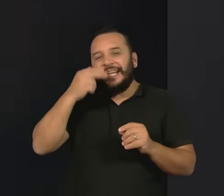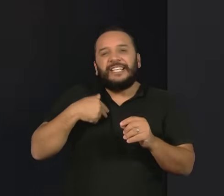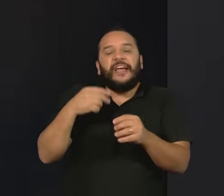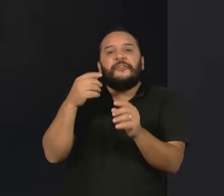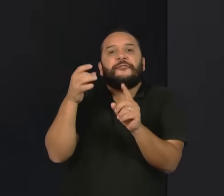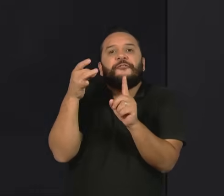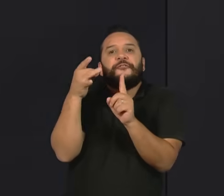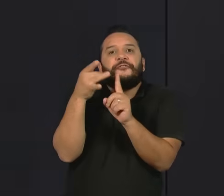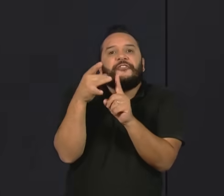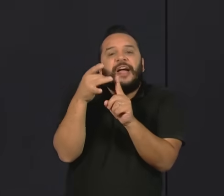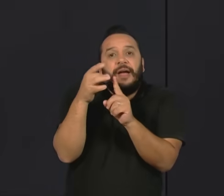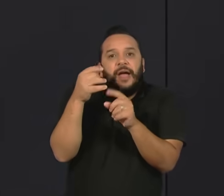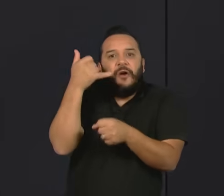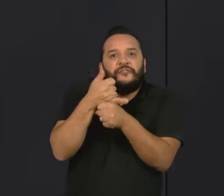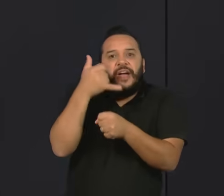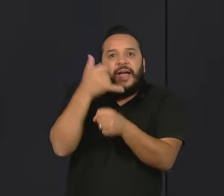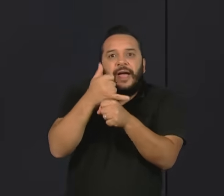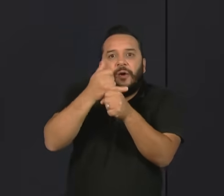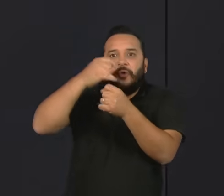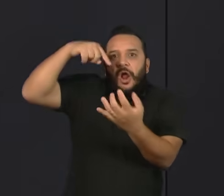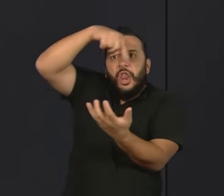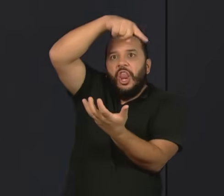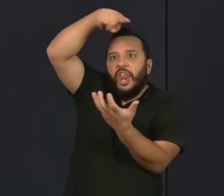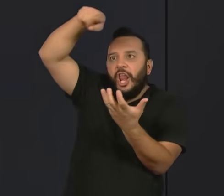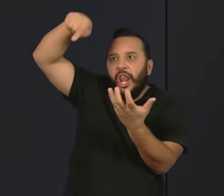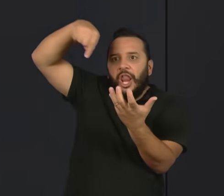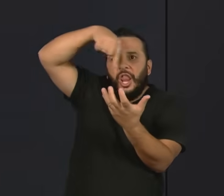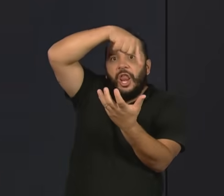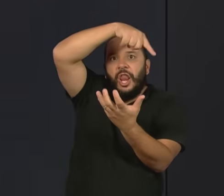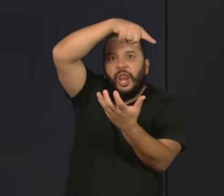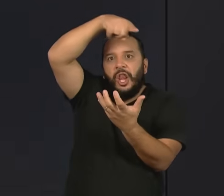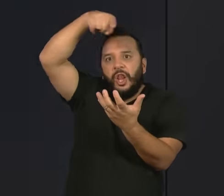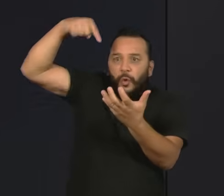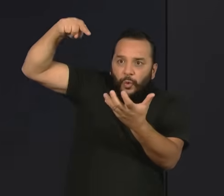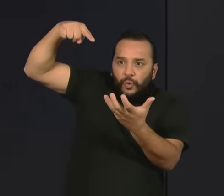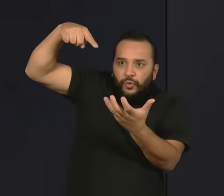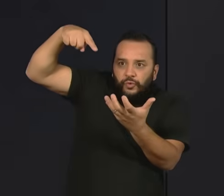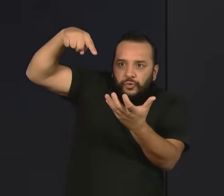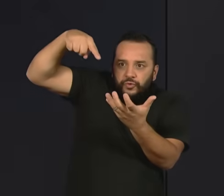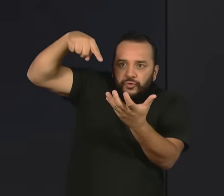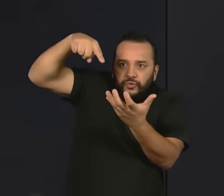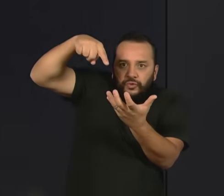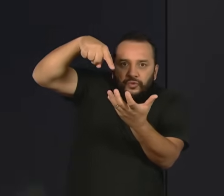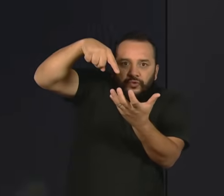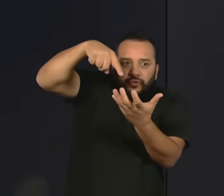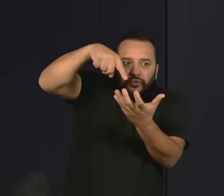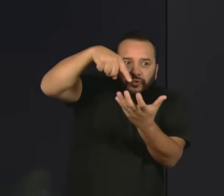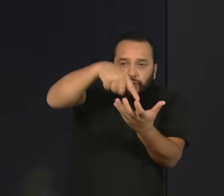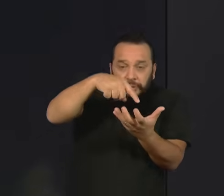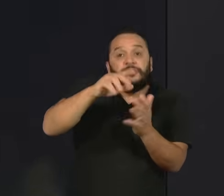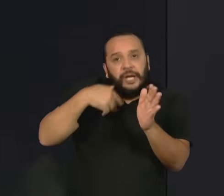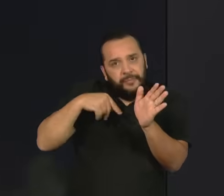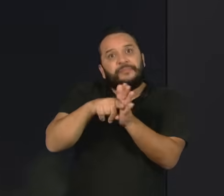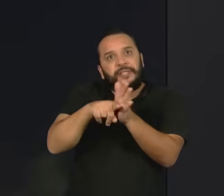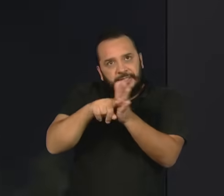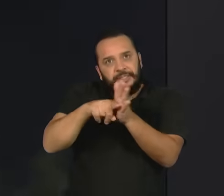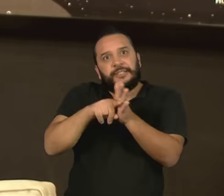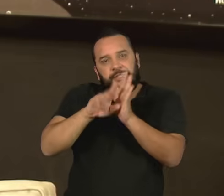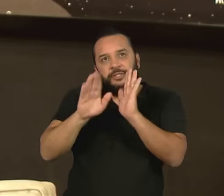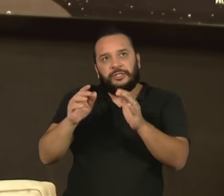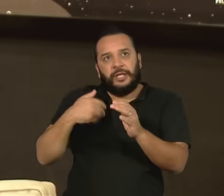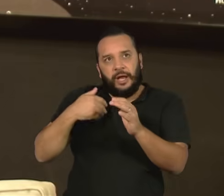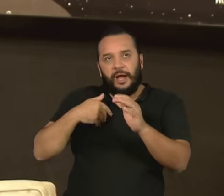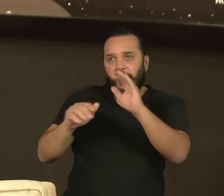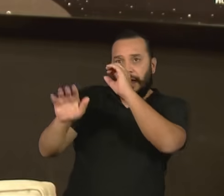espacial que fica ao redor do nosso planeta, como explica o astrônomo Roberto Costa, da Universidade de São Paulo.